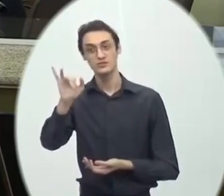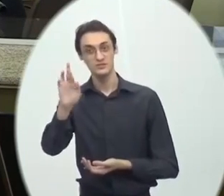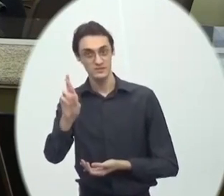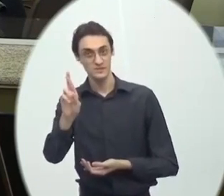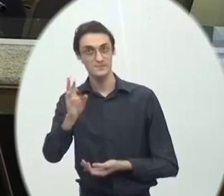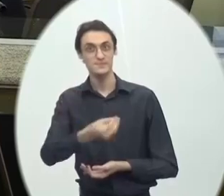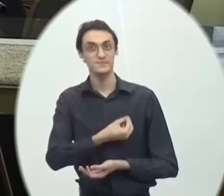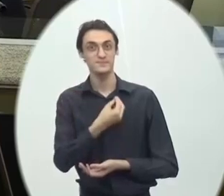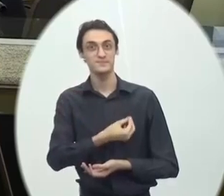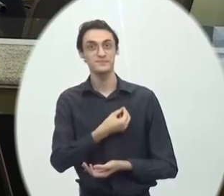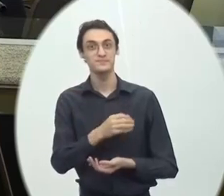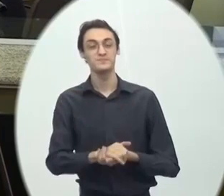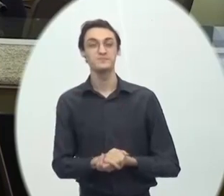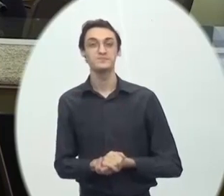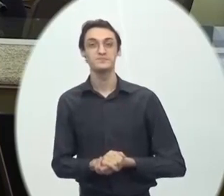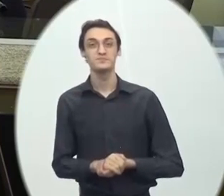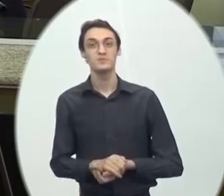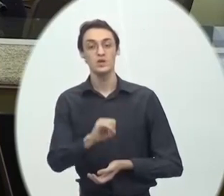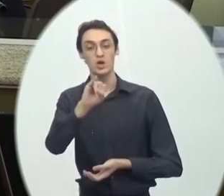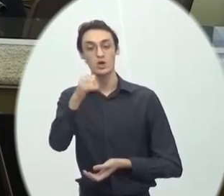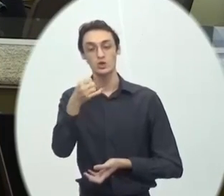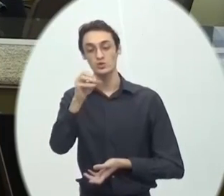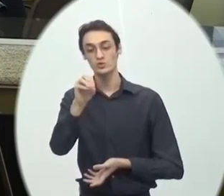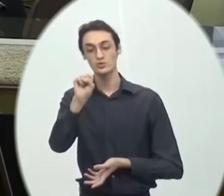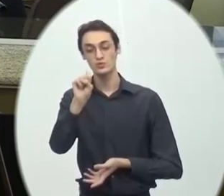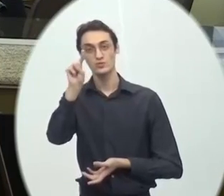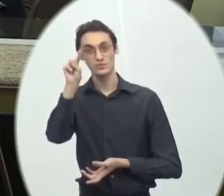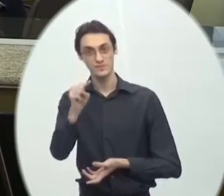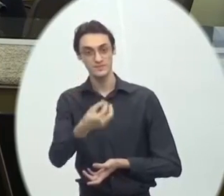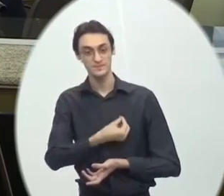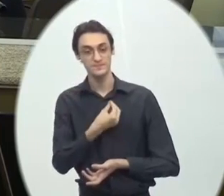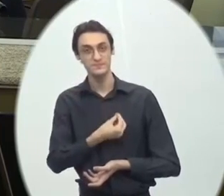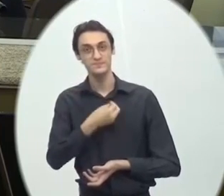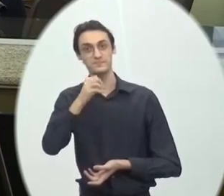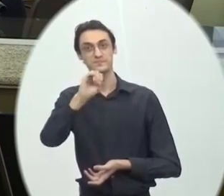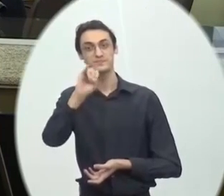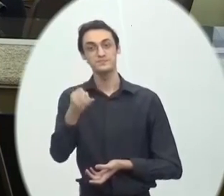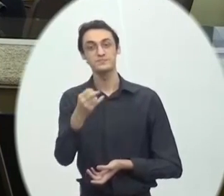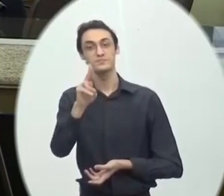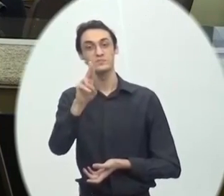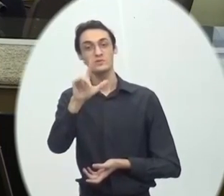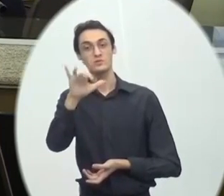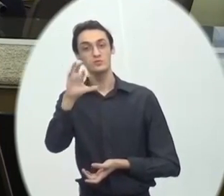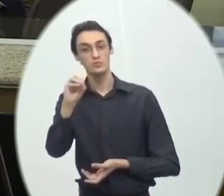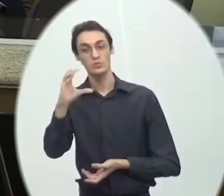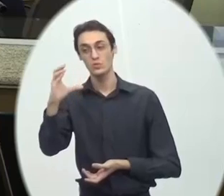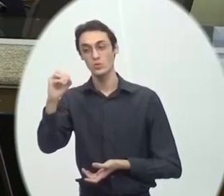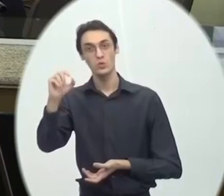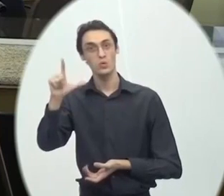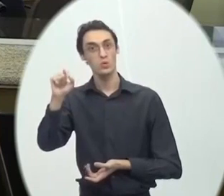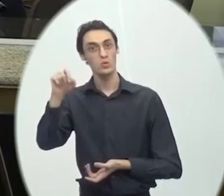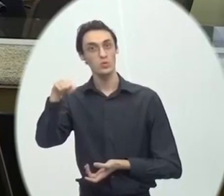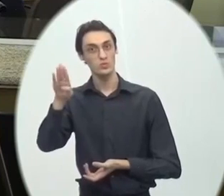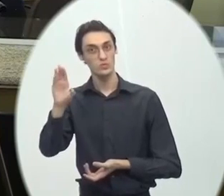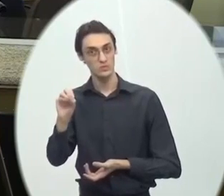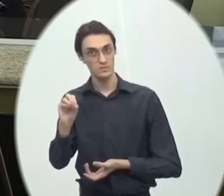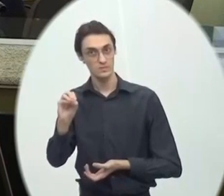Alexandre. Presente. Vereador José Paulo Ferrarese. Presente. Vereador Júlio César Colombo.